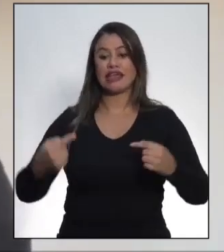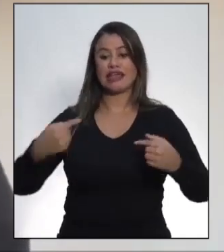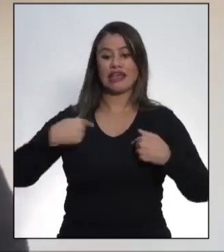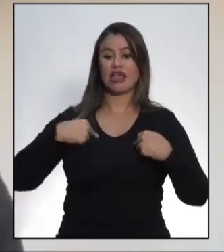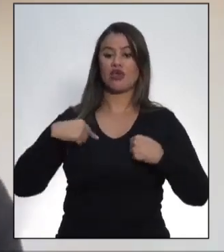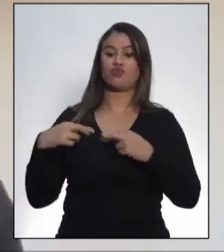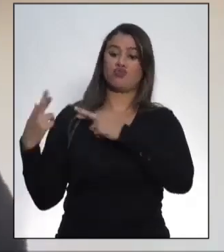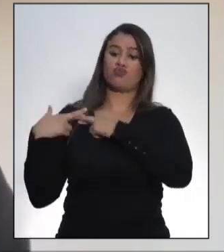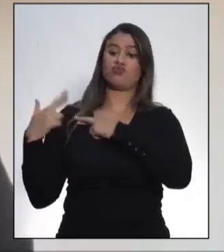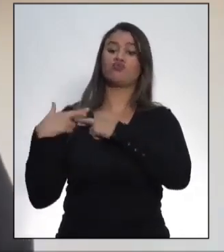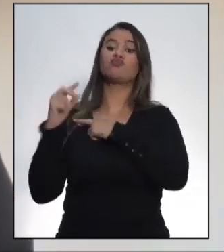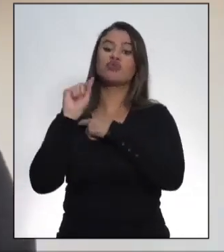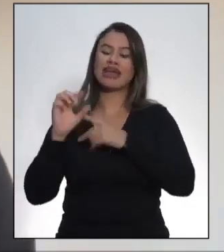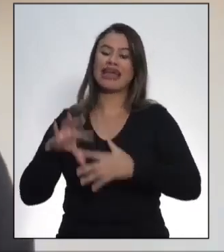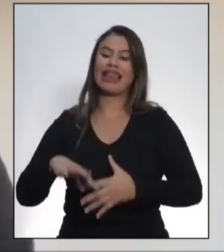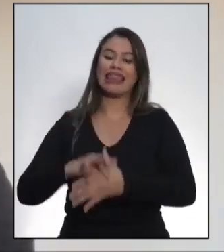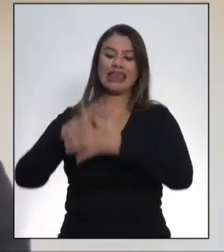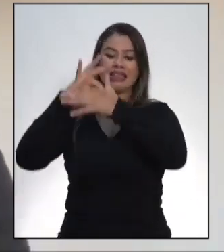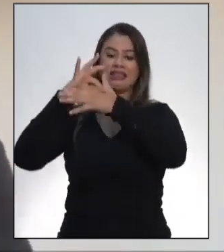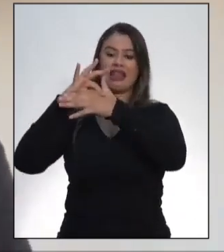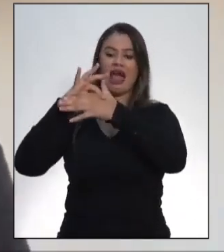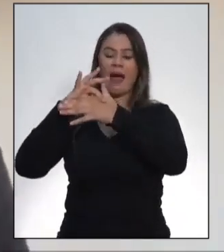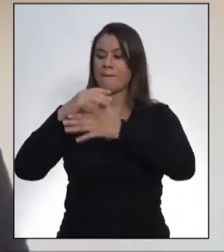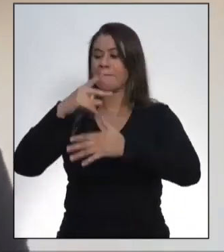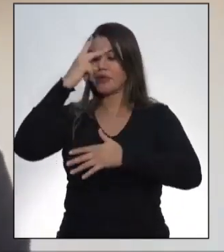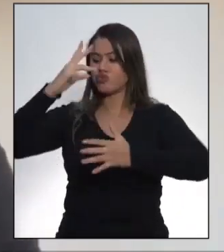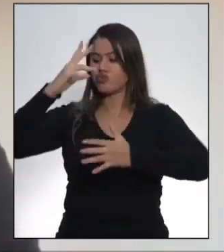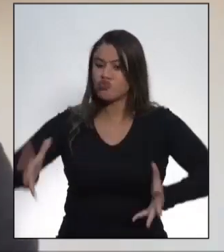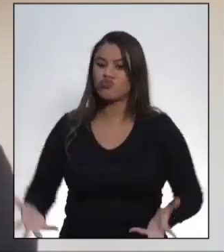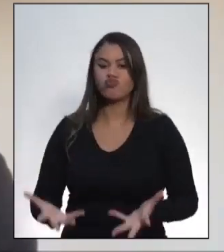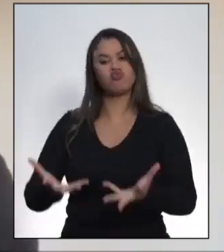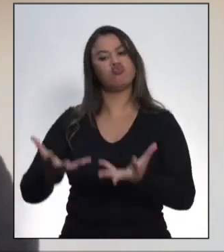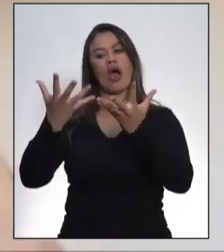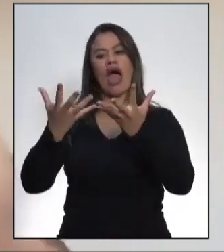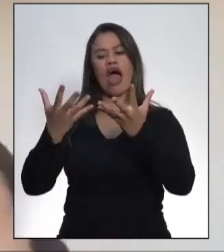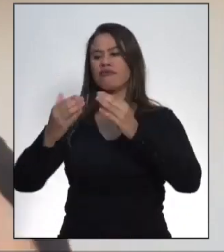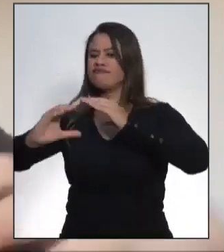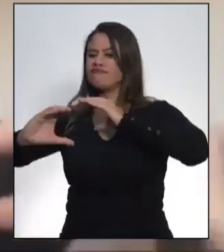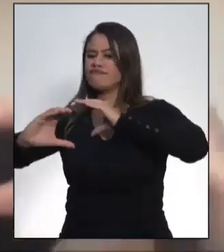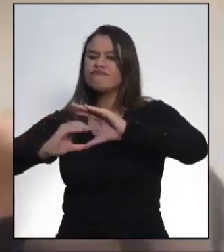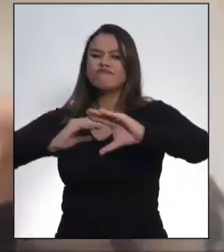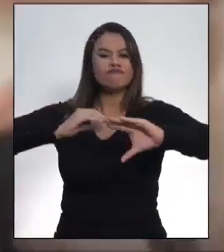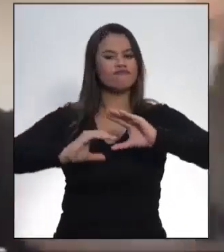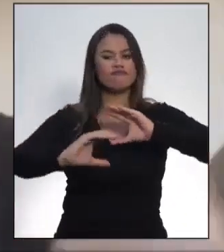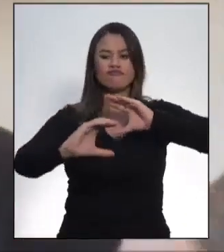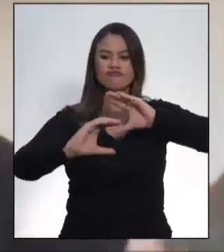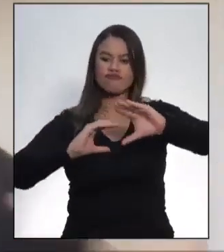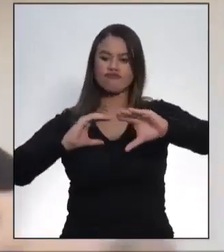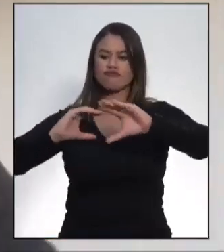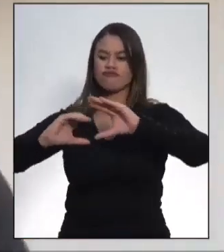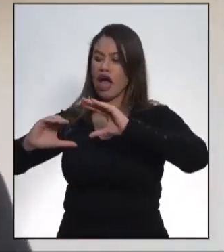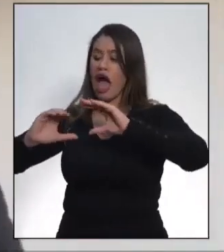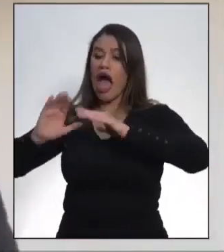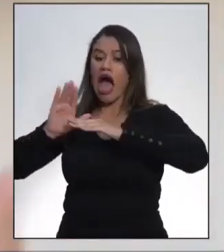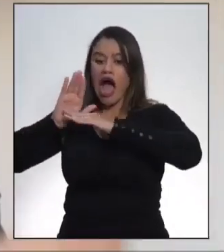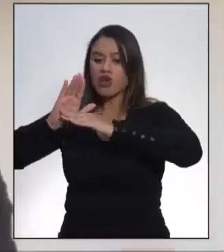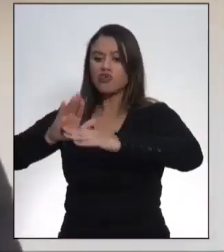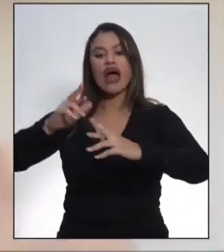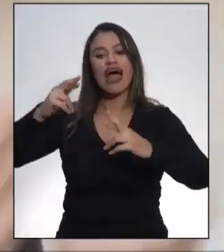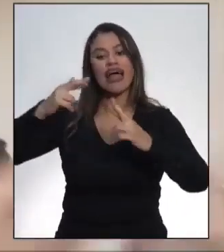a inspirar pessoas, dispostos a se comunicar com pessoas, dispostos a orientar uma rede que vai estar ao redor